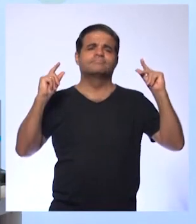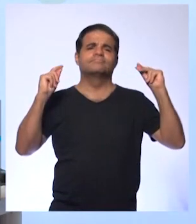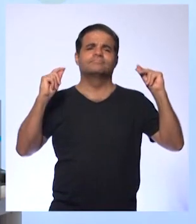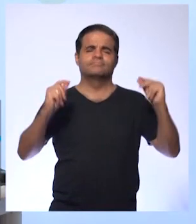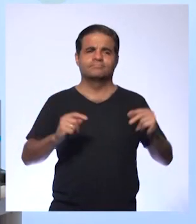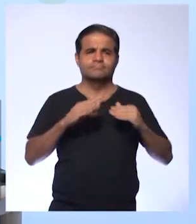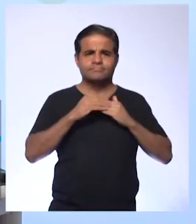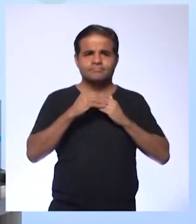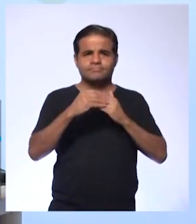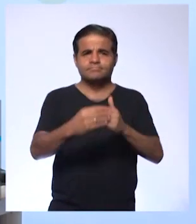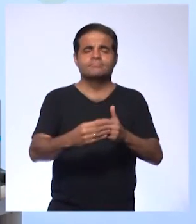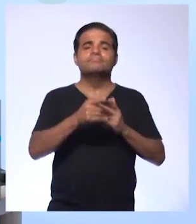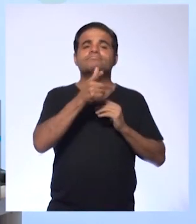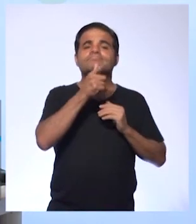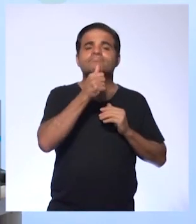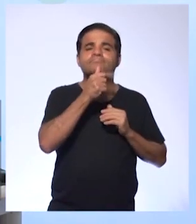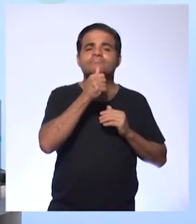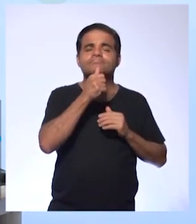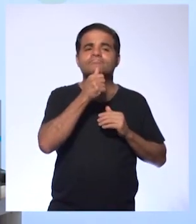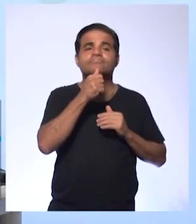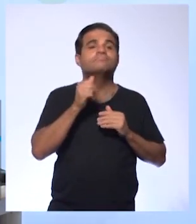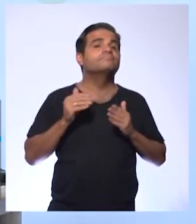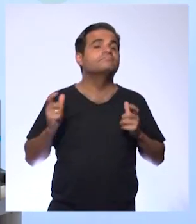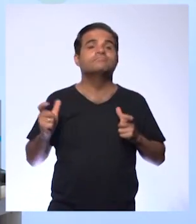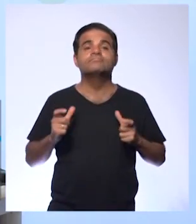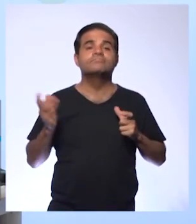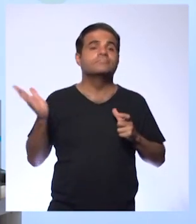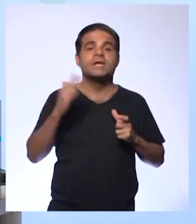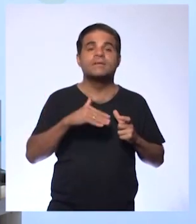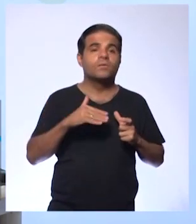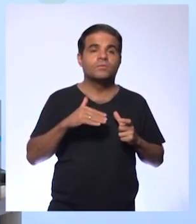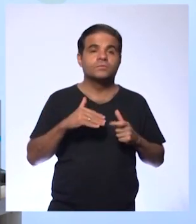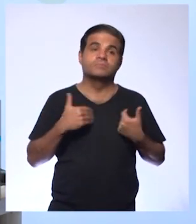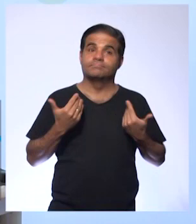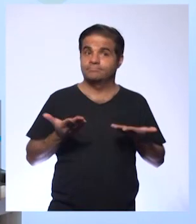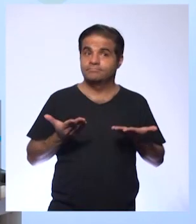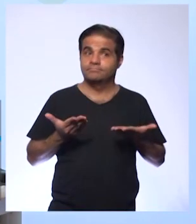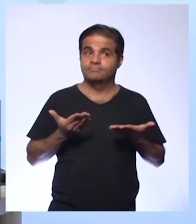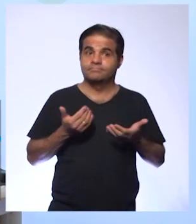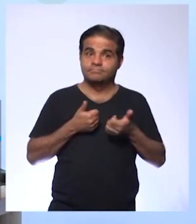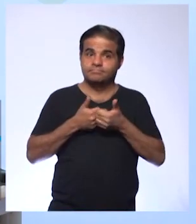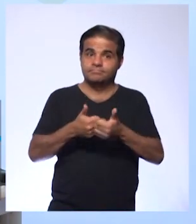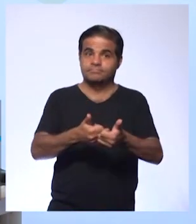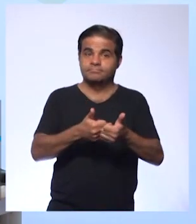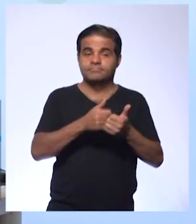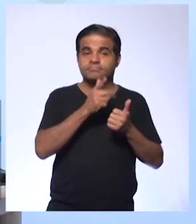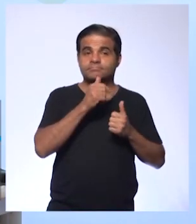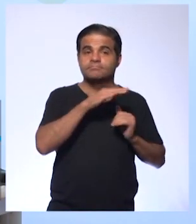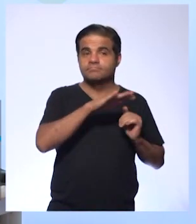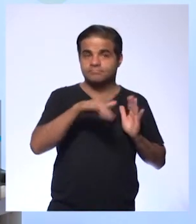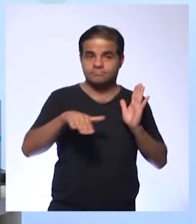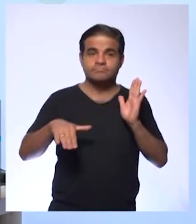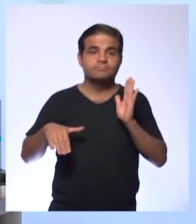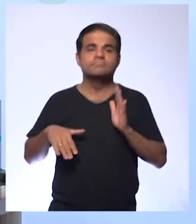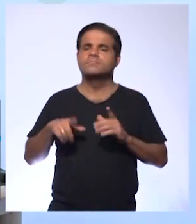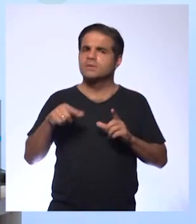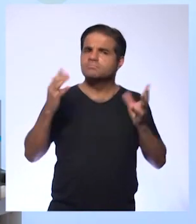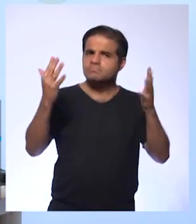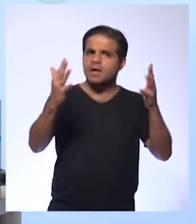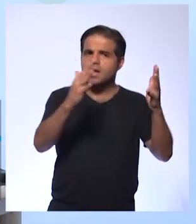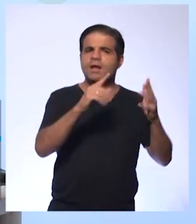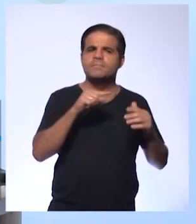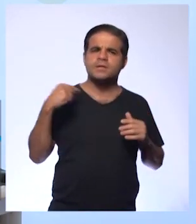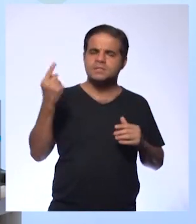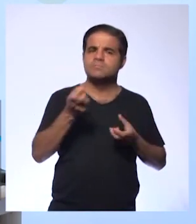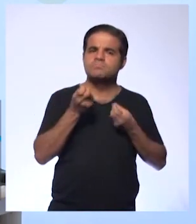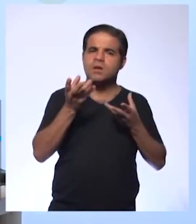a direção das águas aí, elas vêm para onde? Elas vêm para as regiões, né, beira-mar. Então, isso aí é interessante retratar. Mas parabéns aí